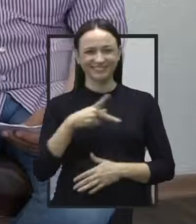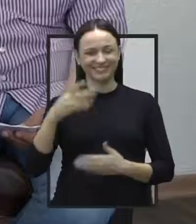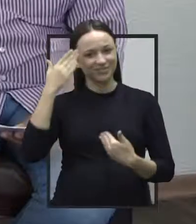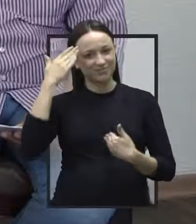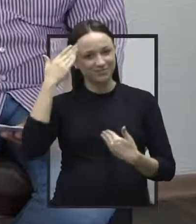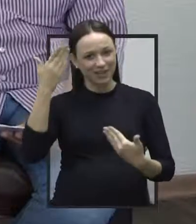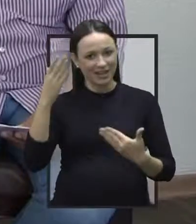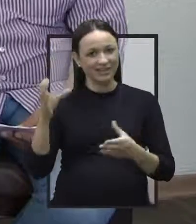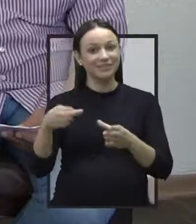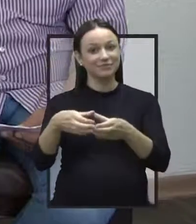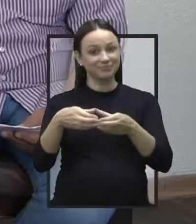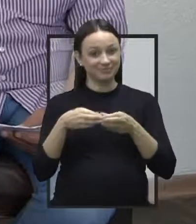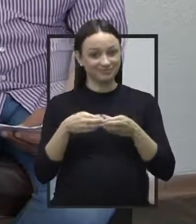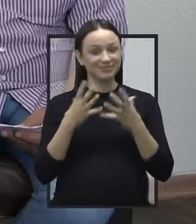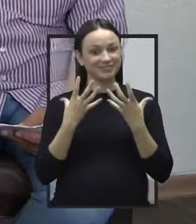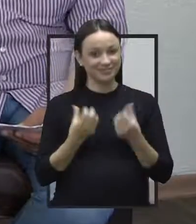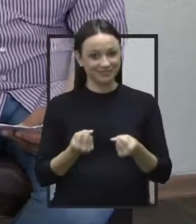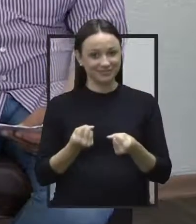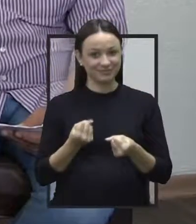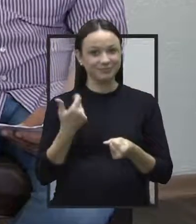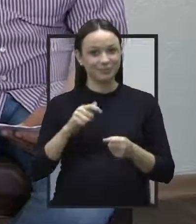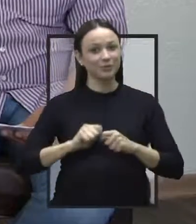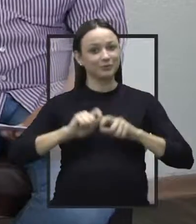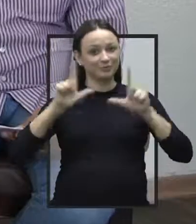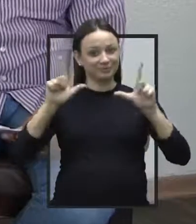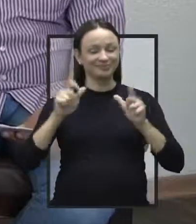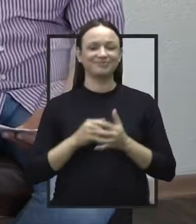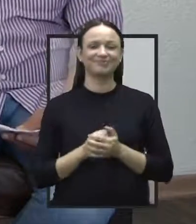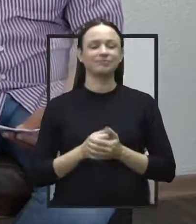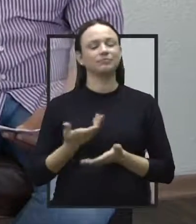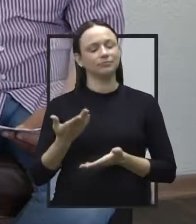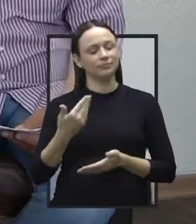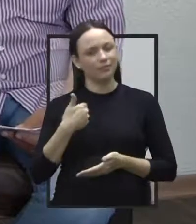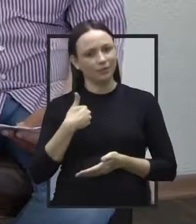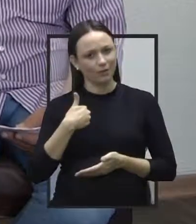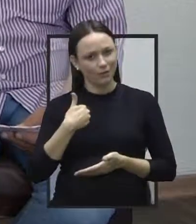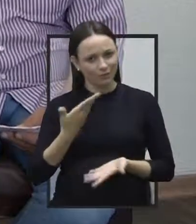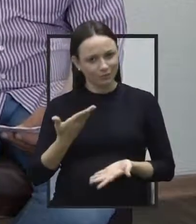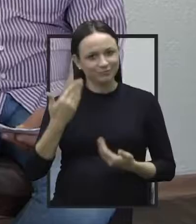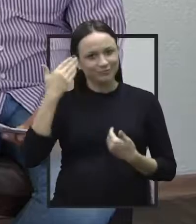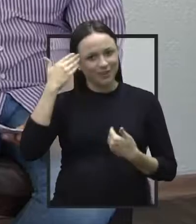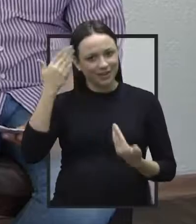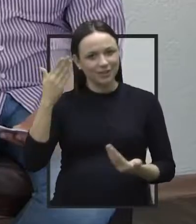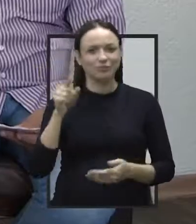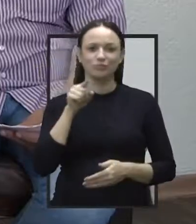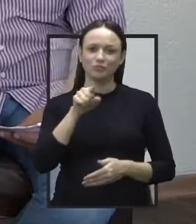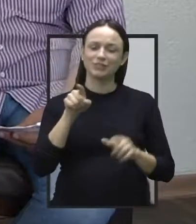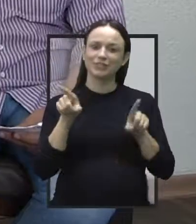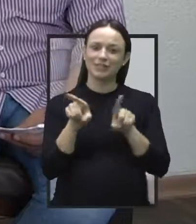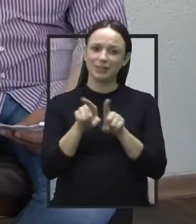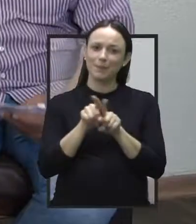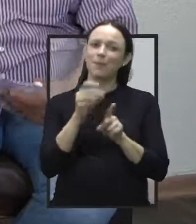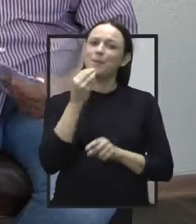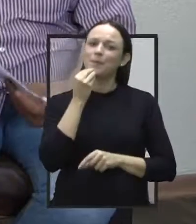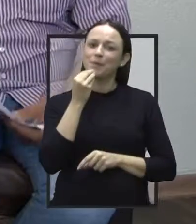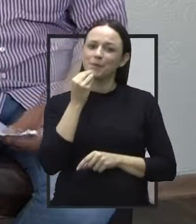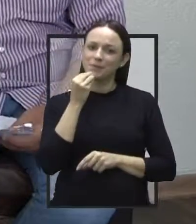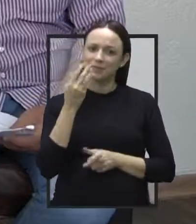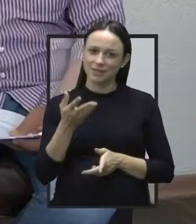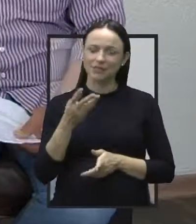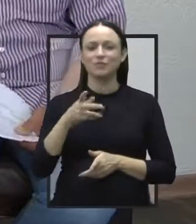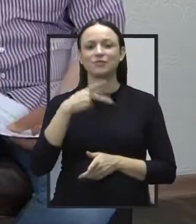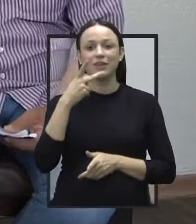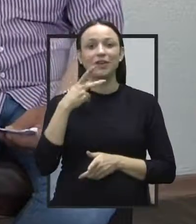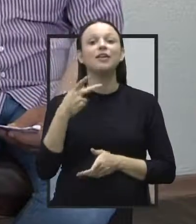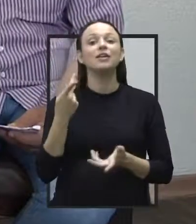vez obrigado por receber a nossa equipe em mais uma edição. Eu que agradeço mais uma vez você e a oportunidade de estar falando